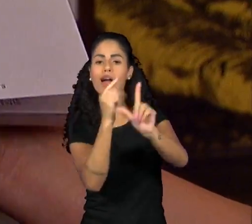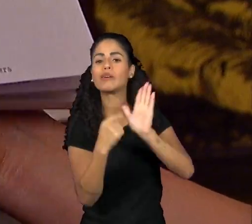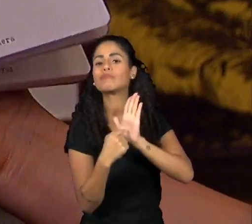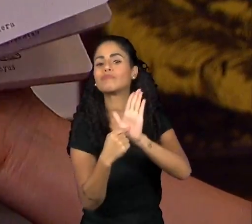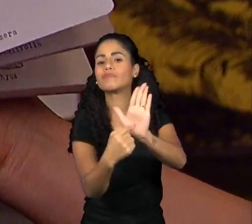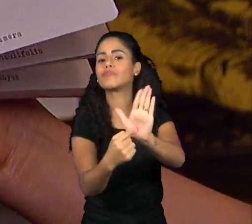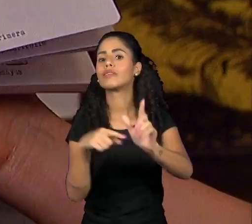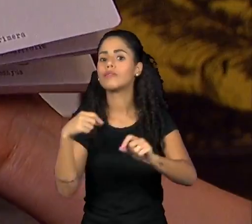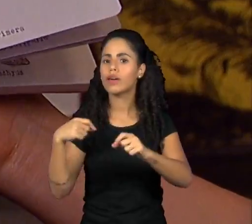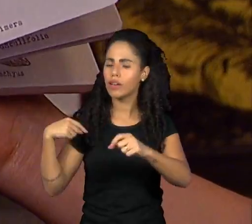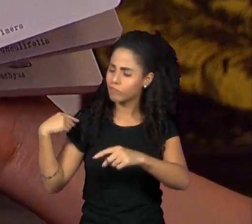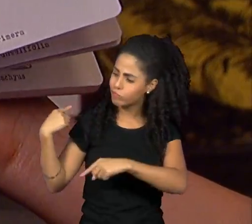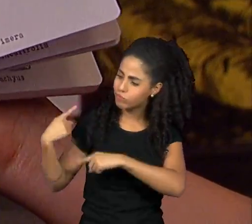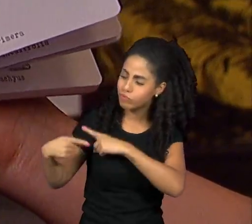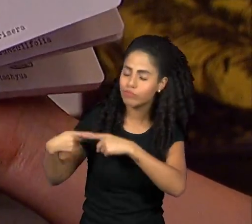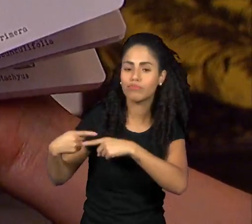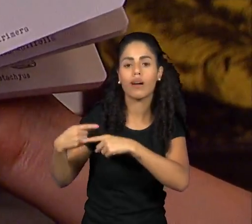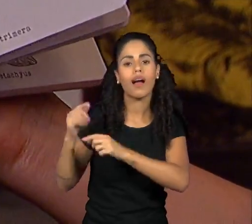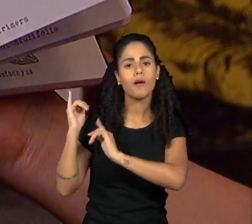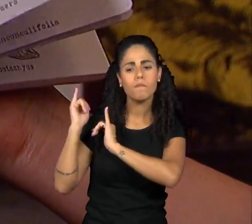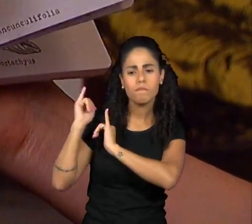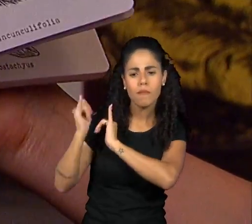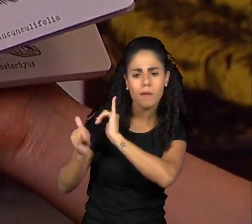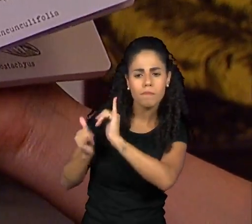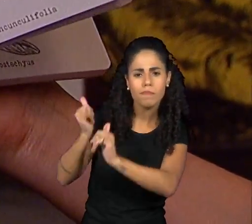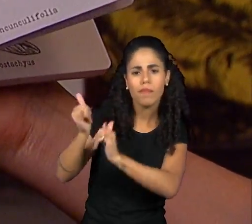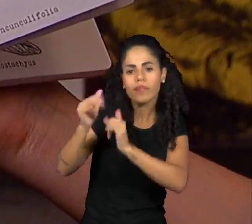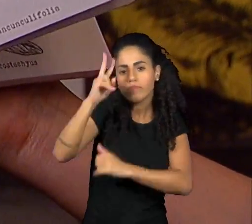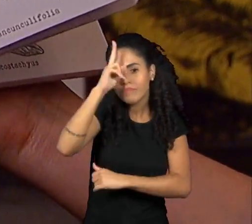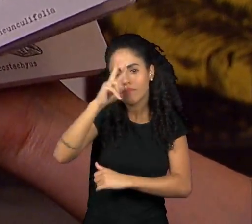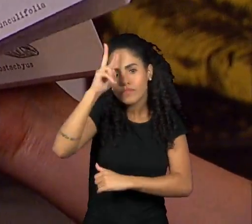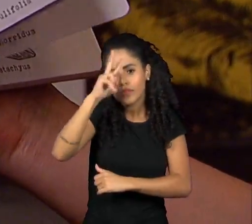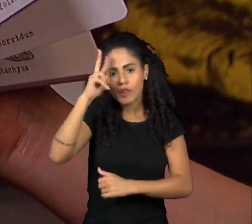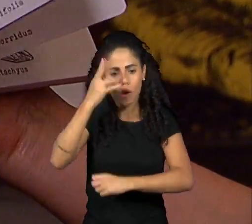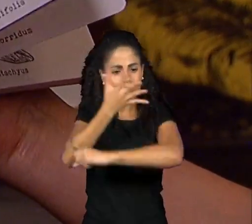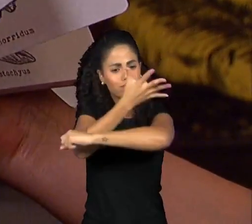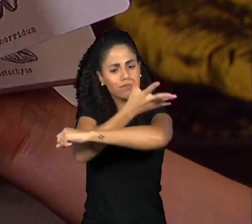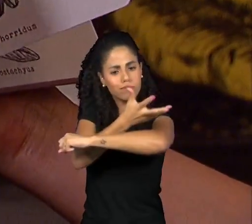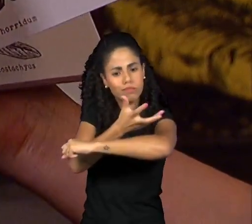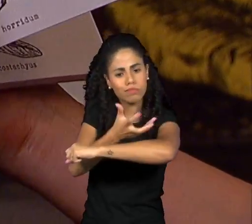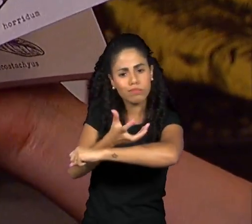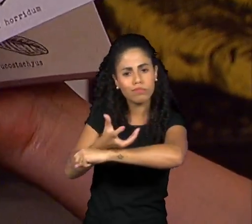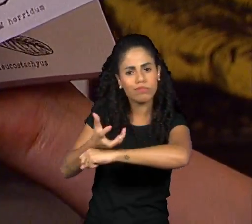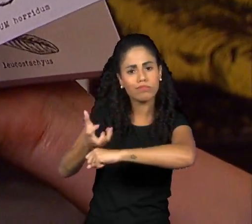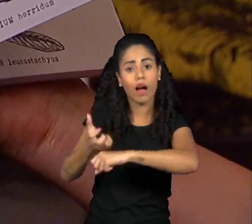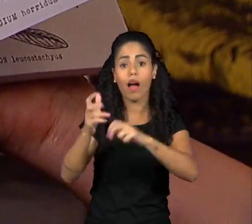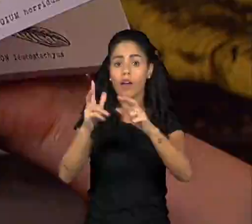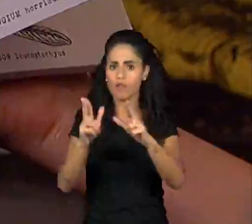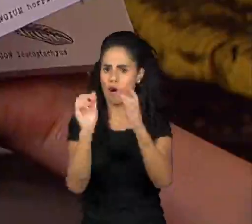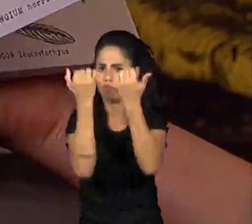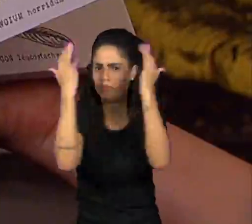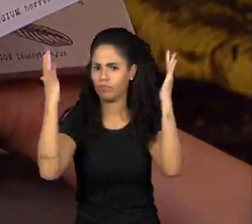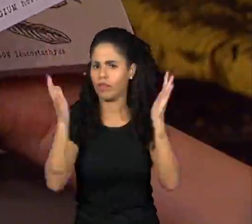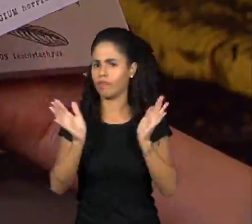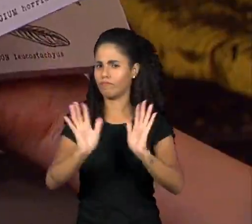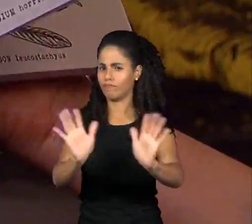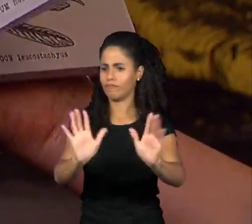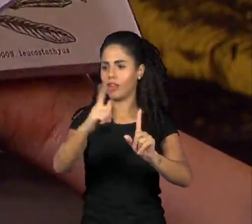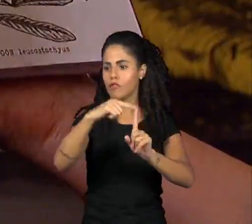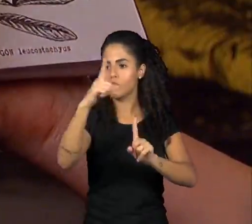que ao longo da história foi desprezada em parte por não ser tão exuberante quanto uma floresta tropical, é rica